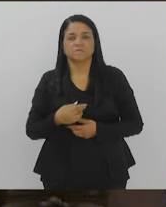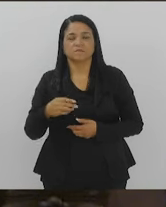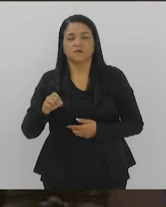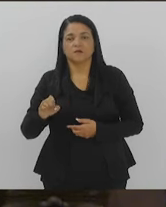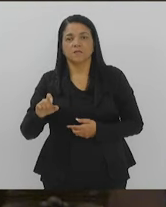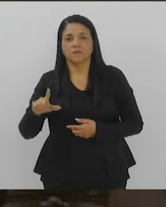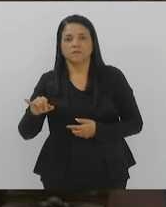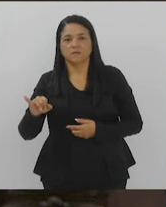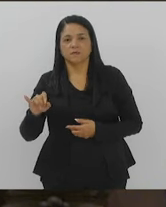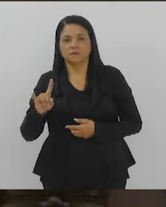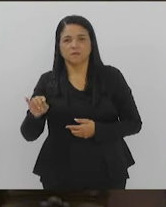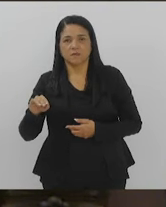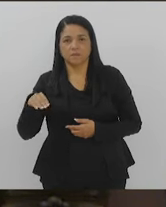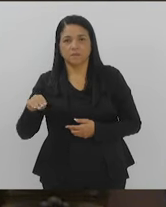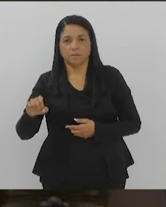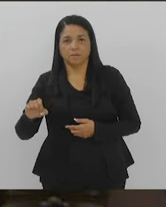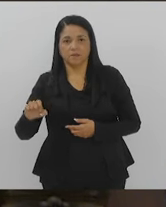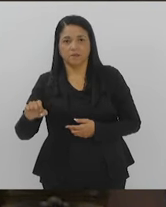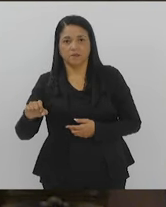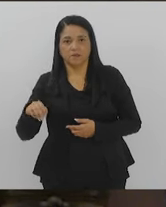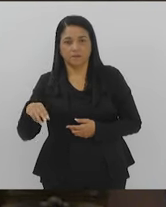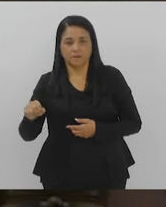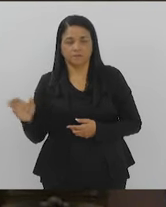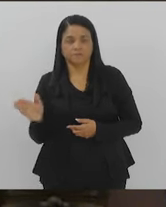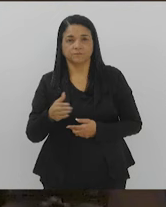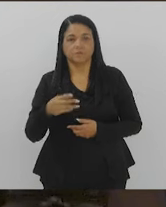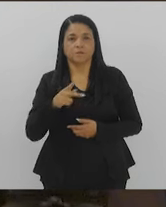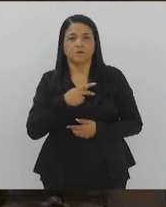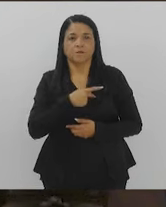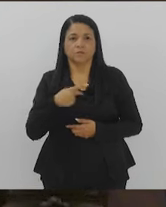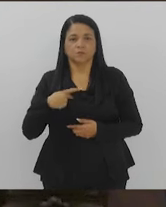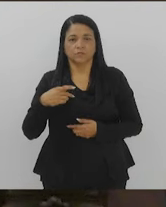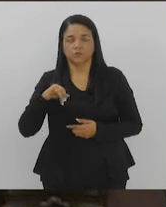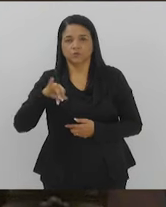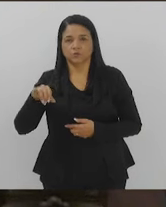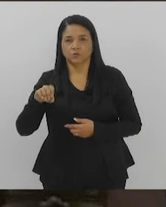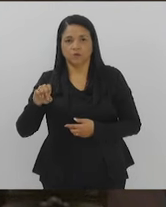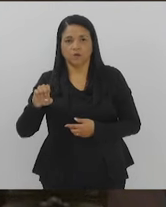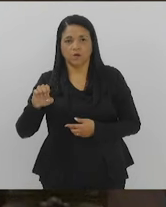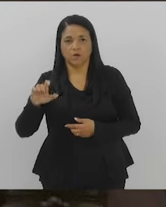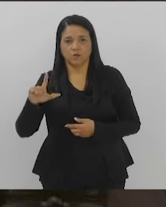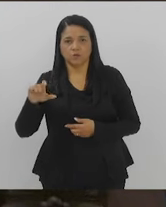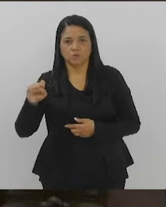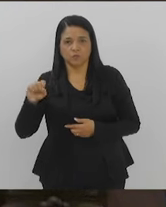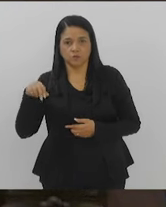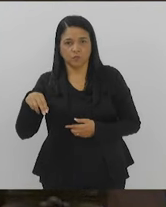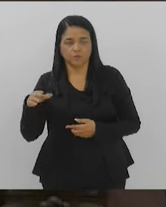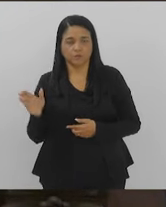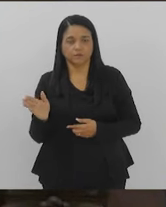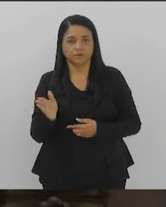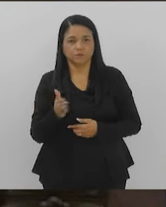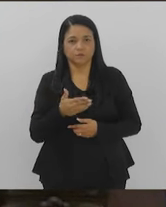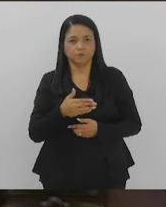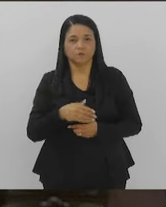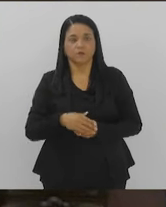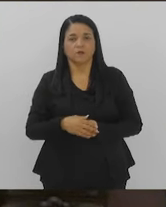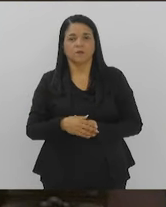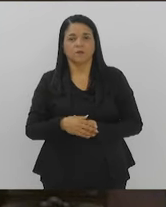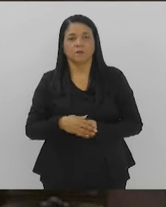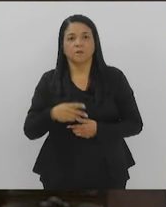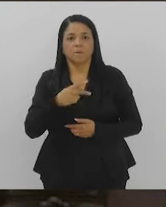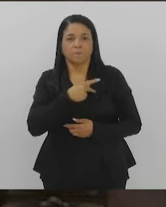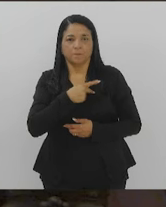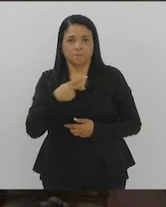Elisarmina de Menezes, o pastor Joelso Murrongo, a